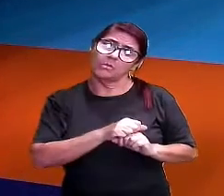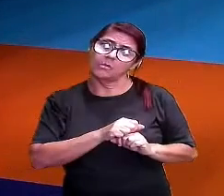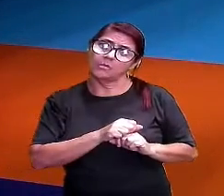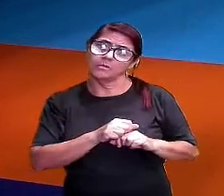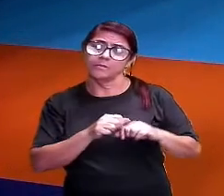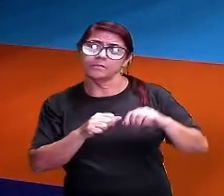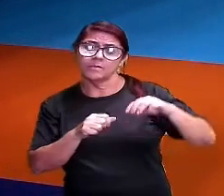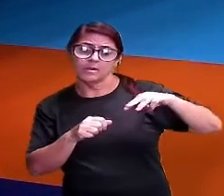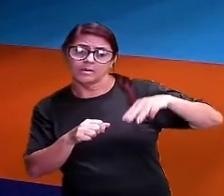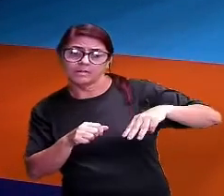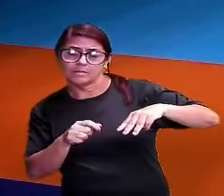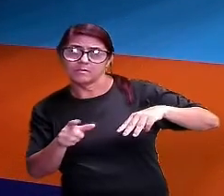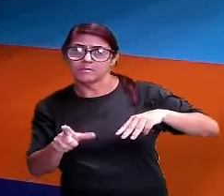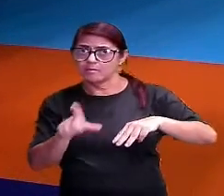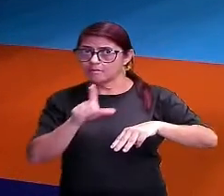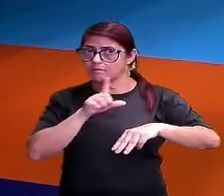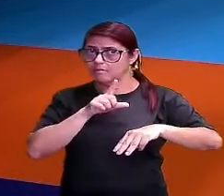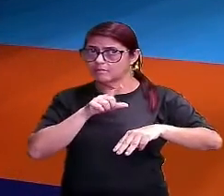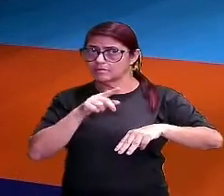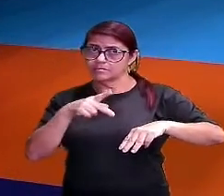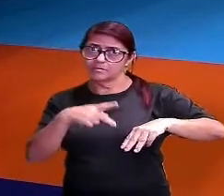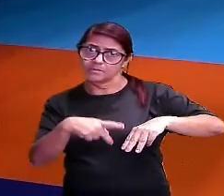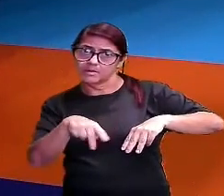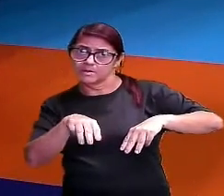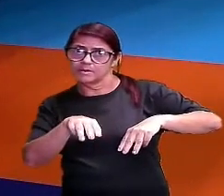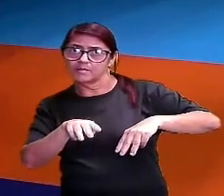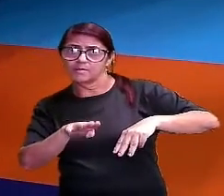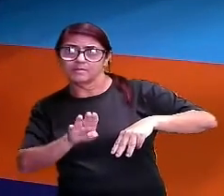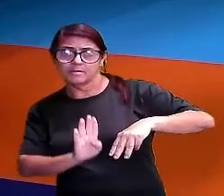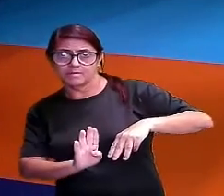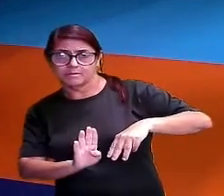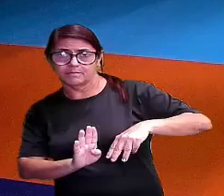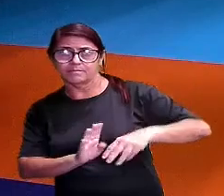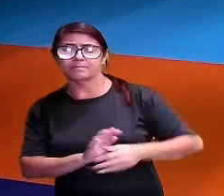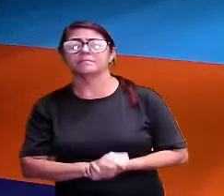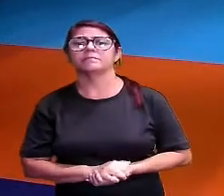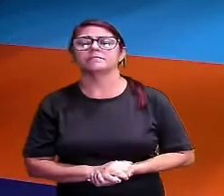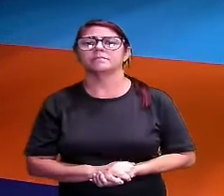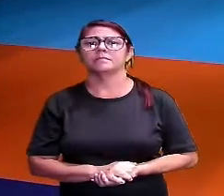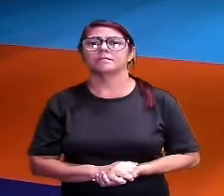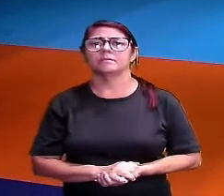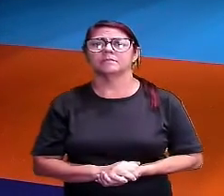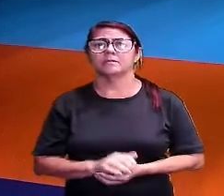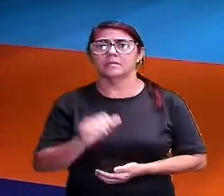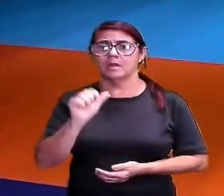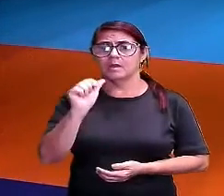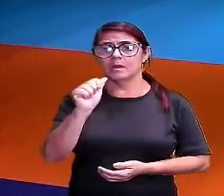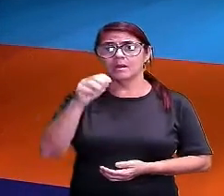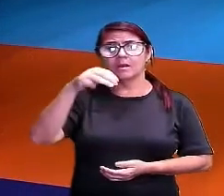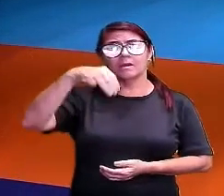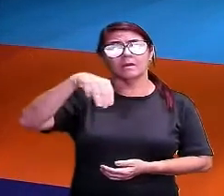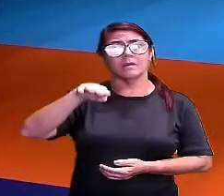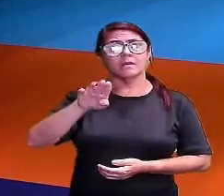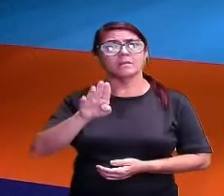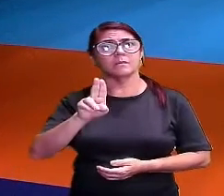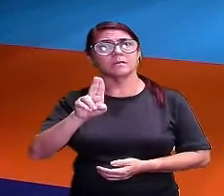com M antes de P ou de B, tá certo? Então, vamos lá. A ambulância.